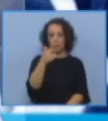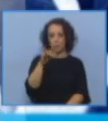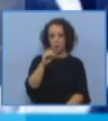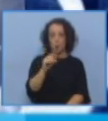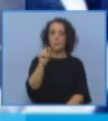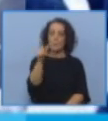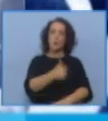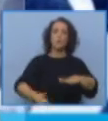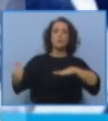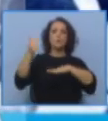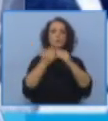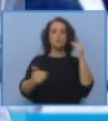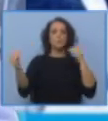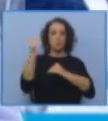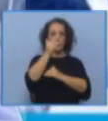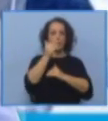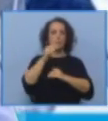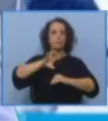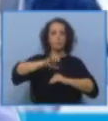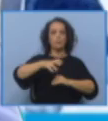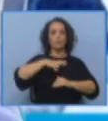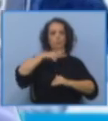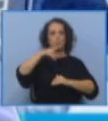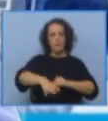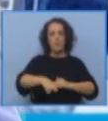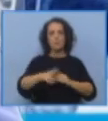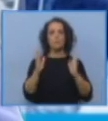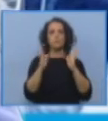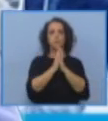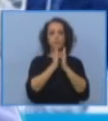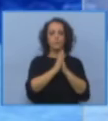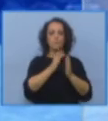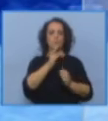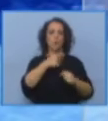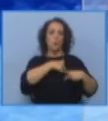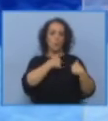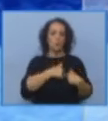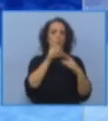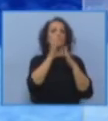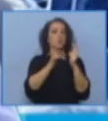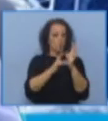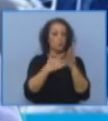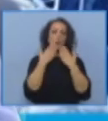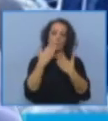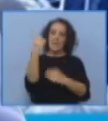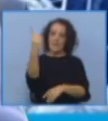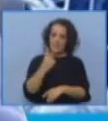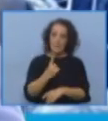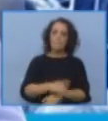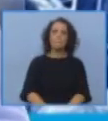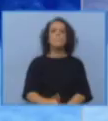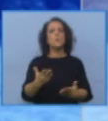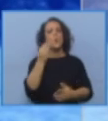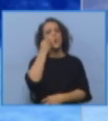superior provincial da província portuguesa dos Sacerdotes do Coração de Jesus, deonianos. Obrigado por estar connosco. Obrigado. Como é que nasce então